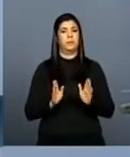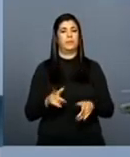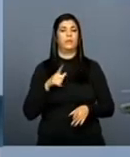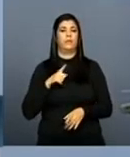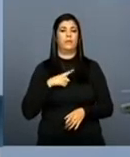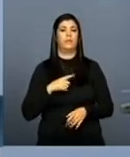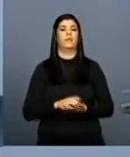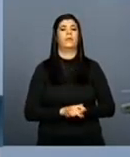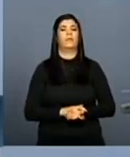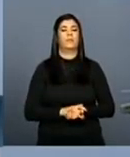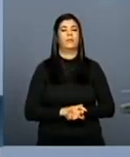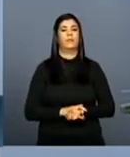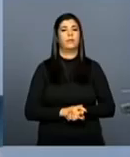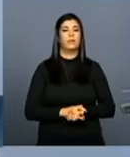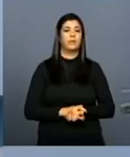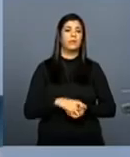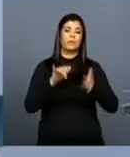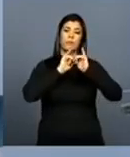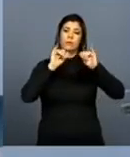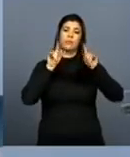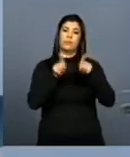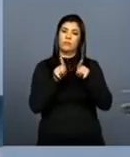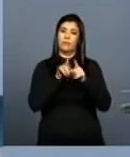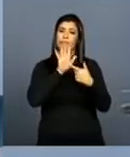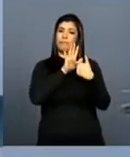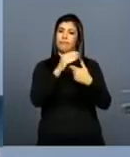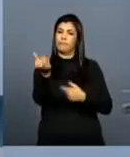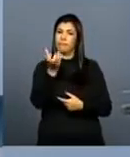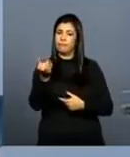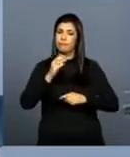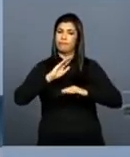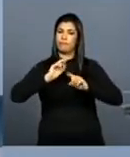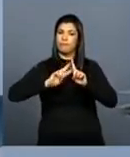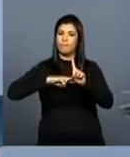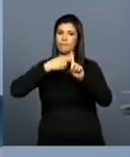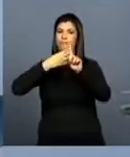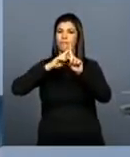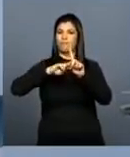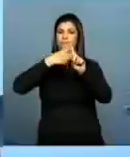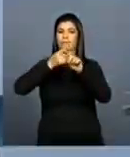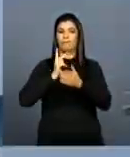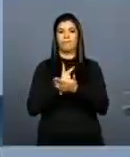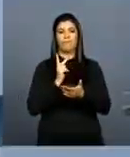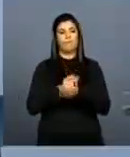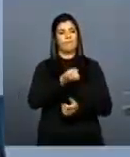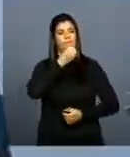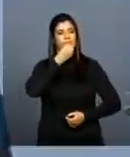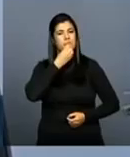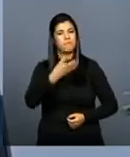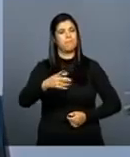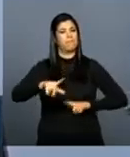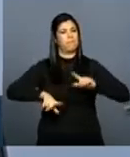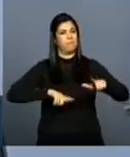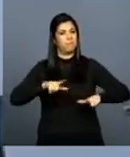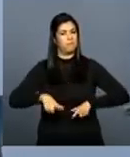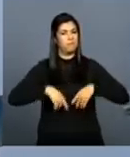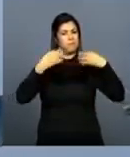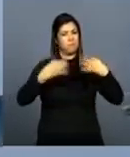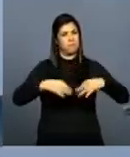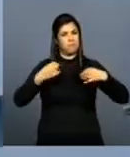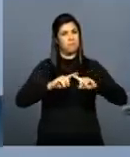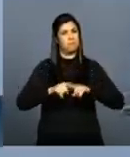rural brasileiro, mas dizer que quer mais. Que nós fizemos tudo isso, que é muito bacana, que ótimo,